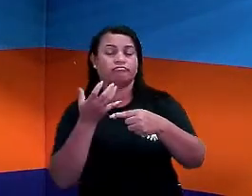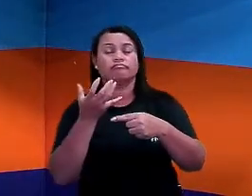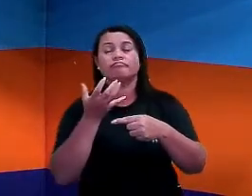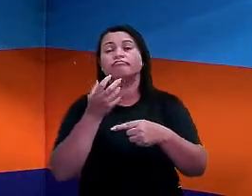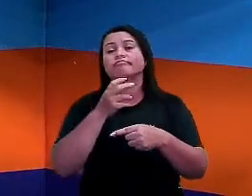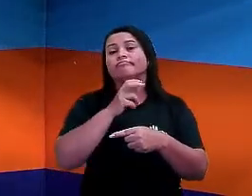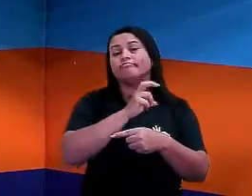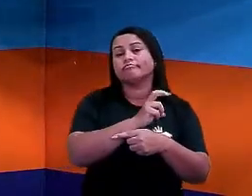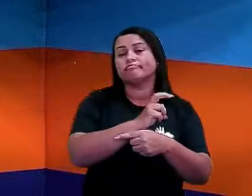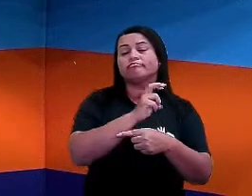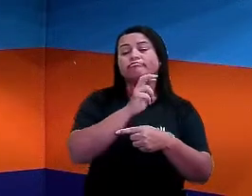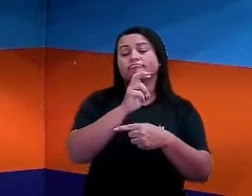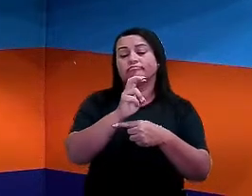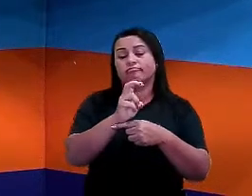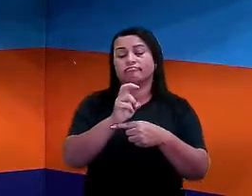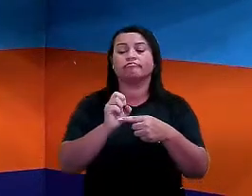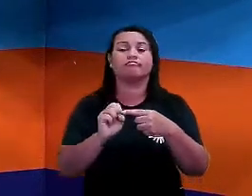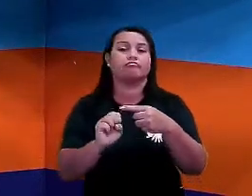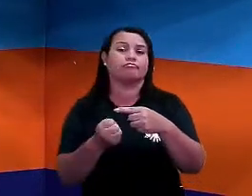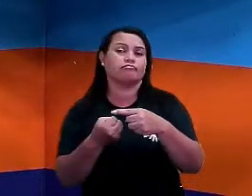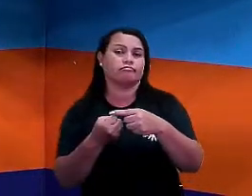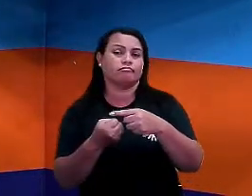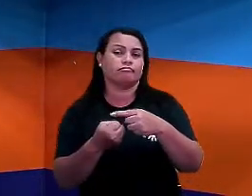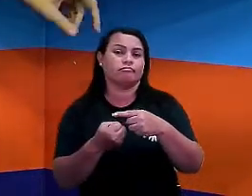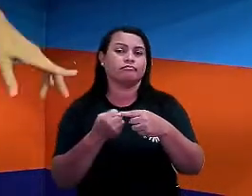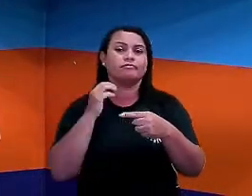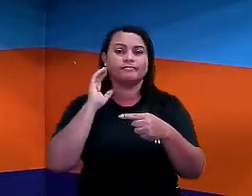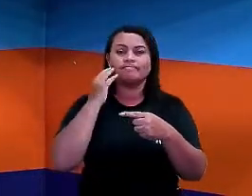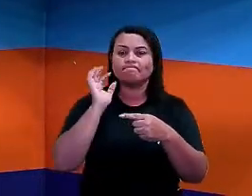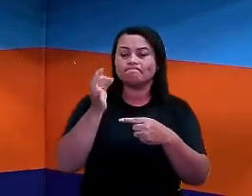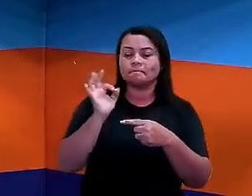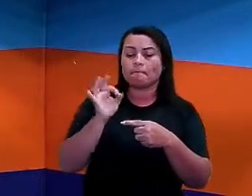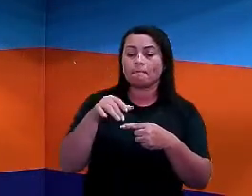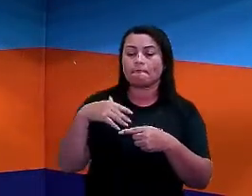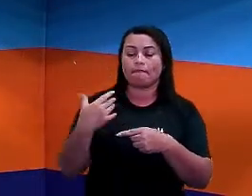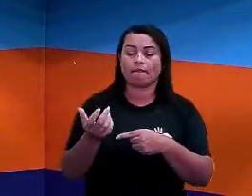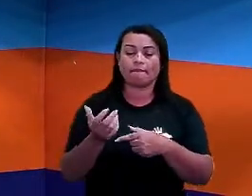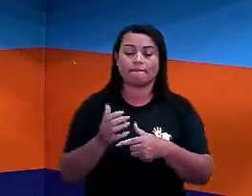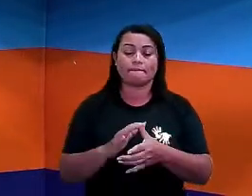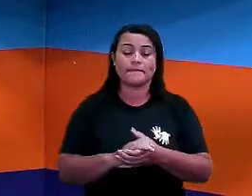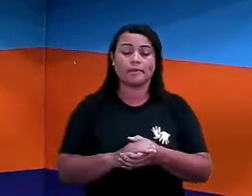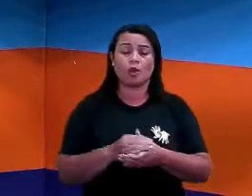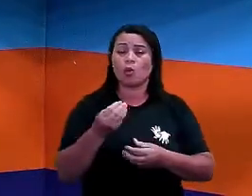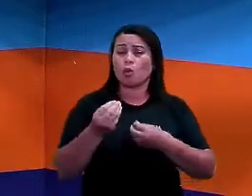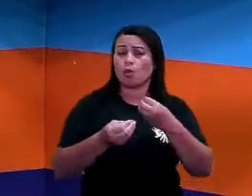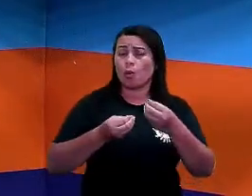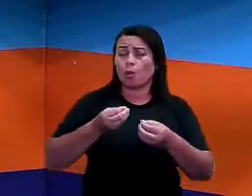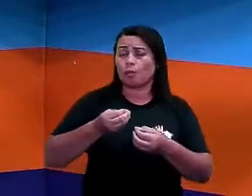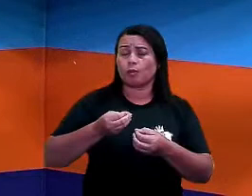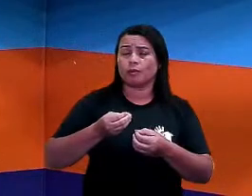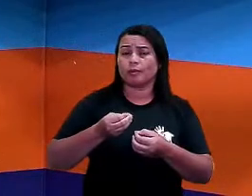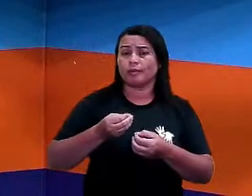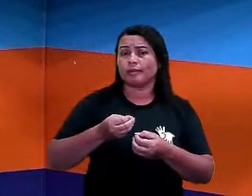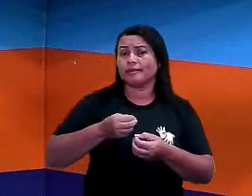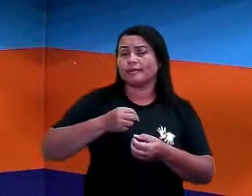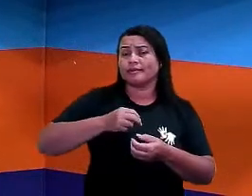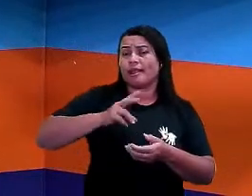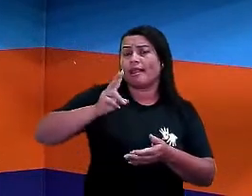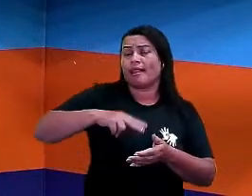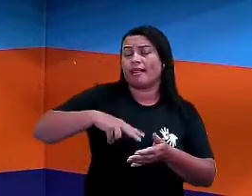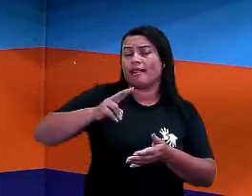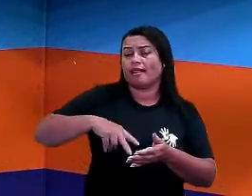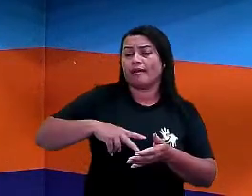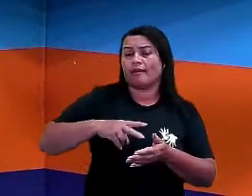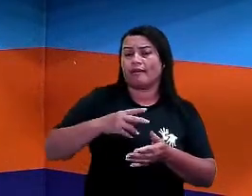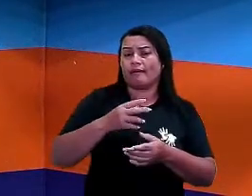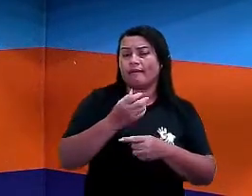quisesse 5, seria 5 oitavos, tá certo? E como é que se lê essa fração? Lê